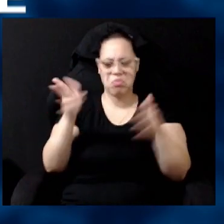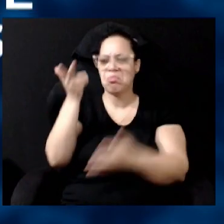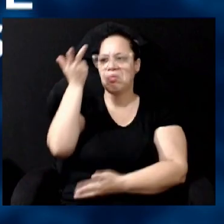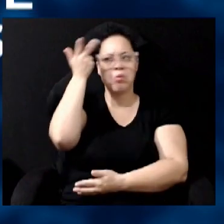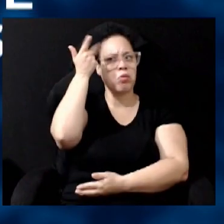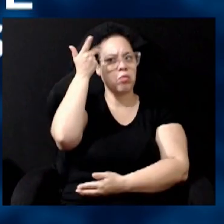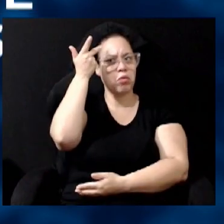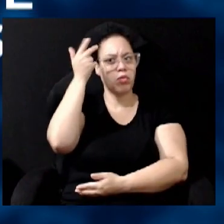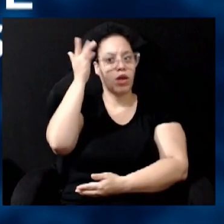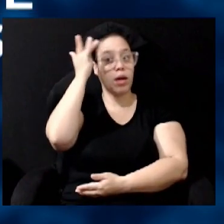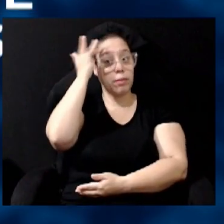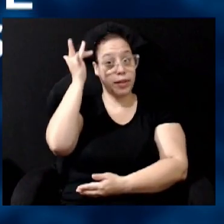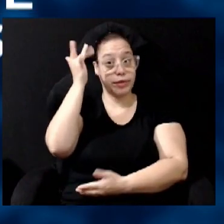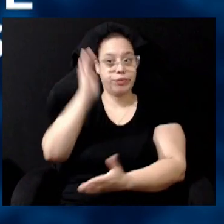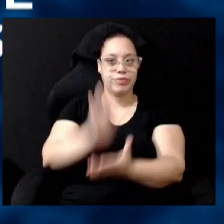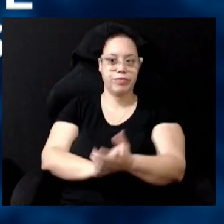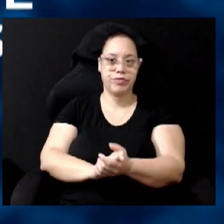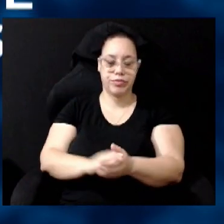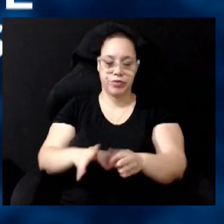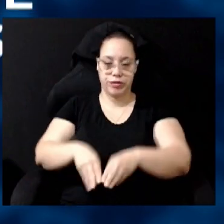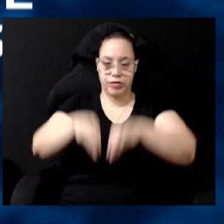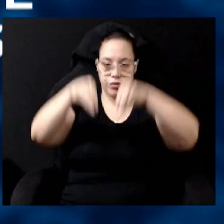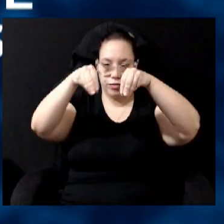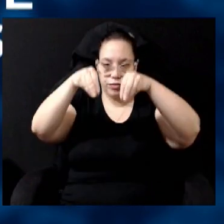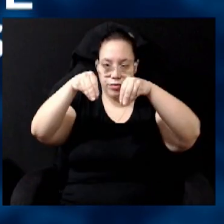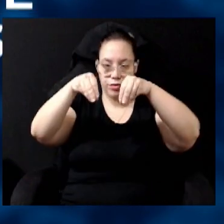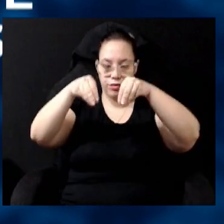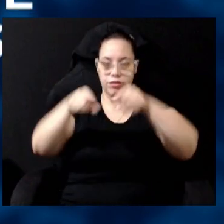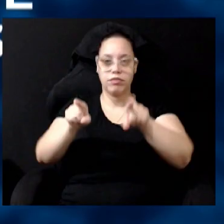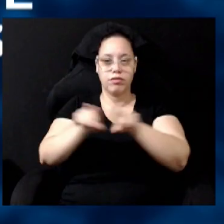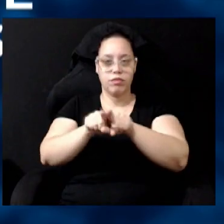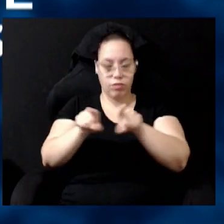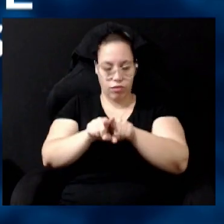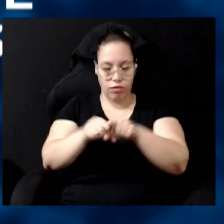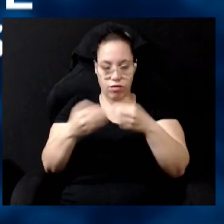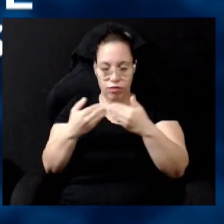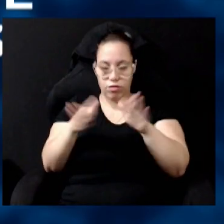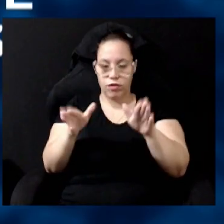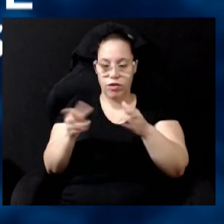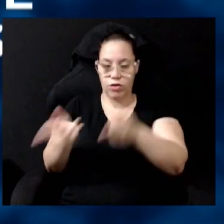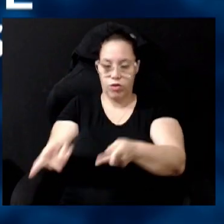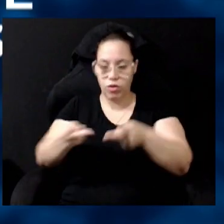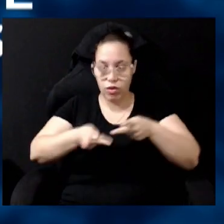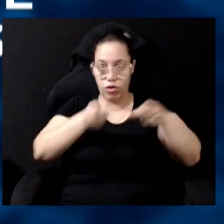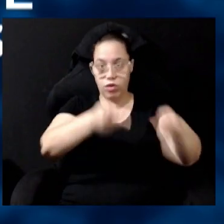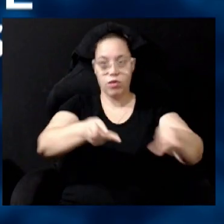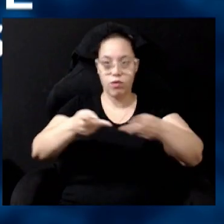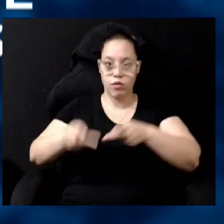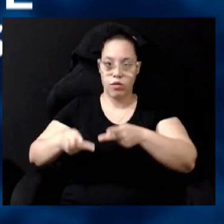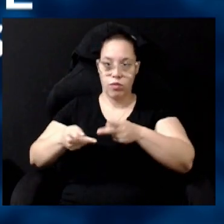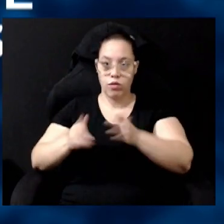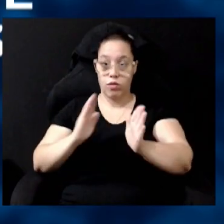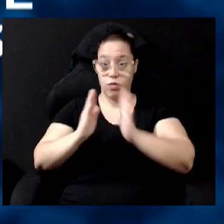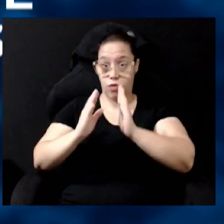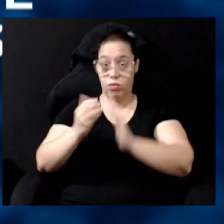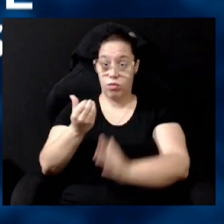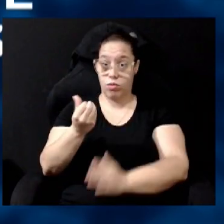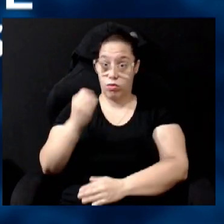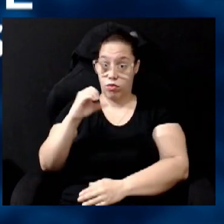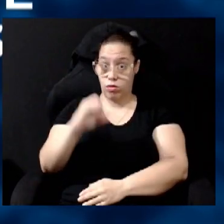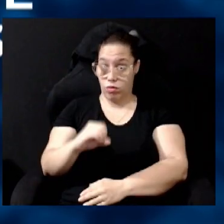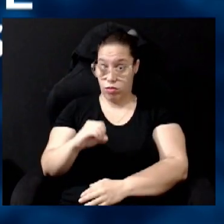amanhã. A Torre do Castelo também vai abrir para visitação no período das 10 horas da manhã